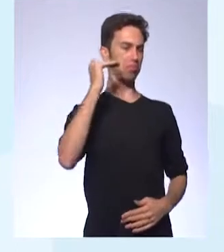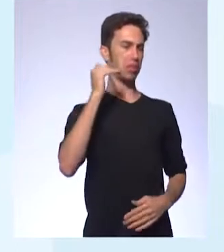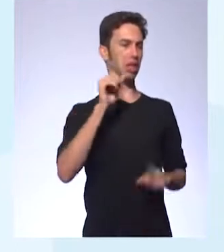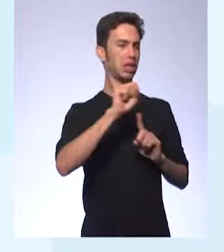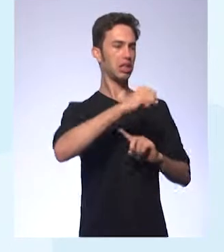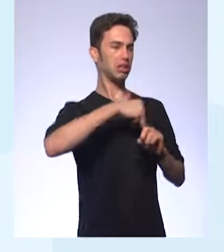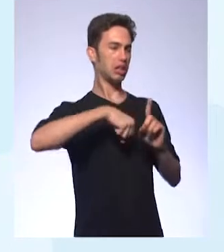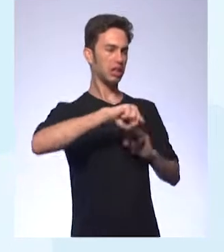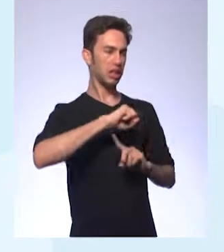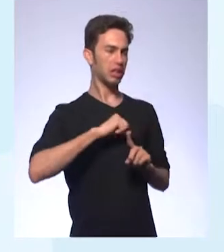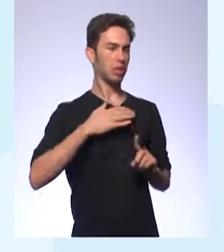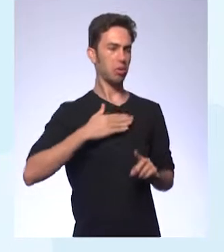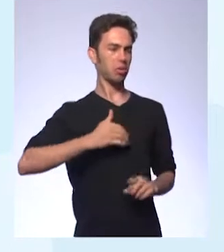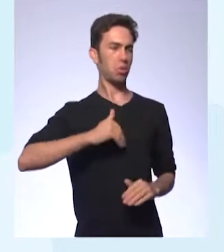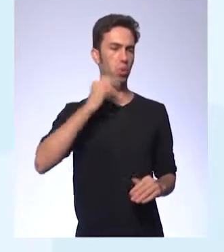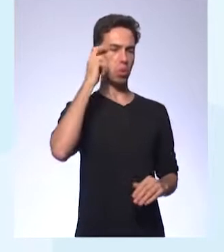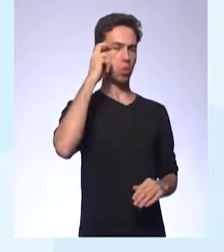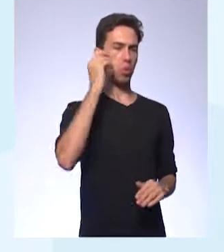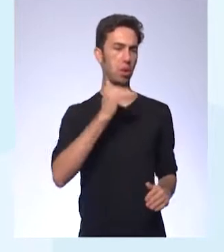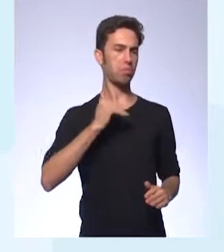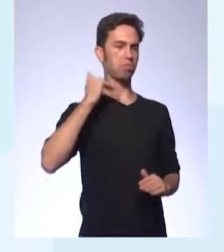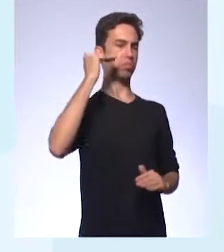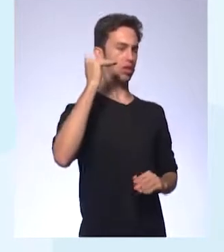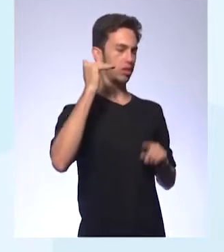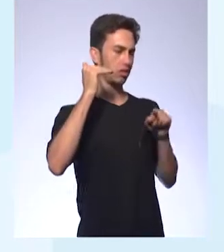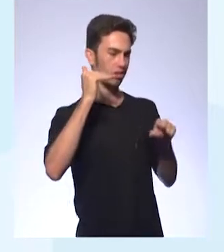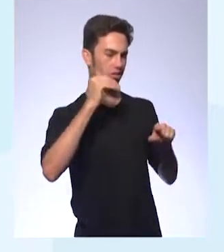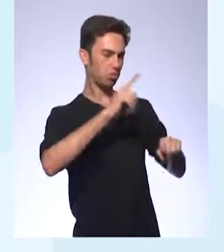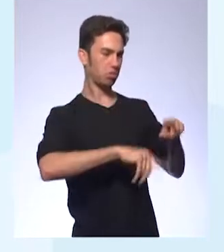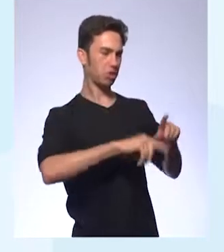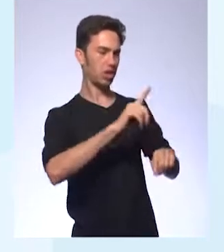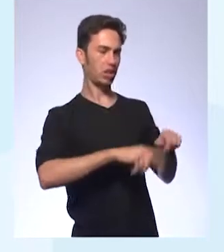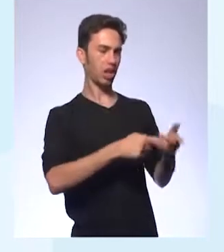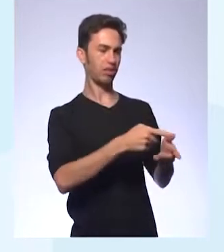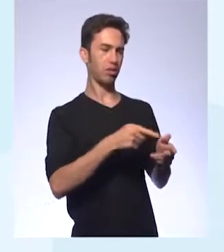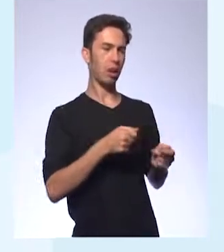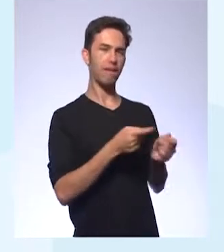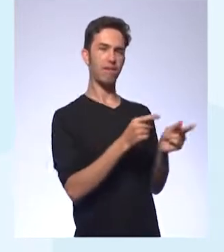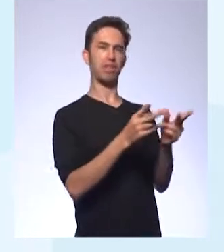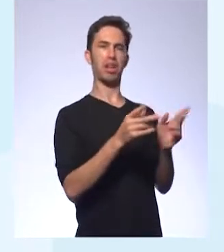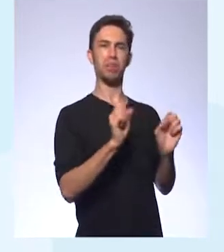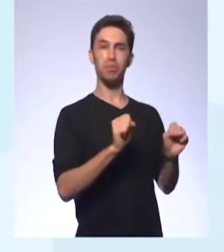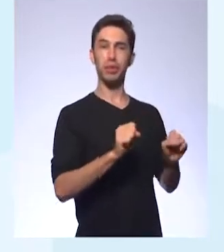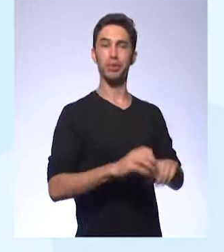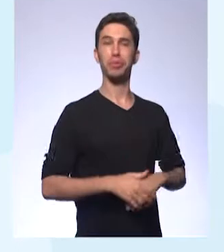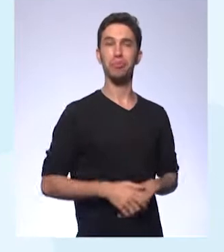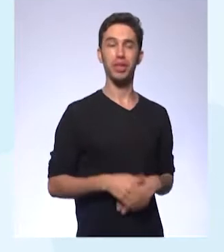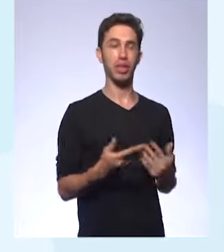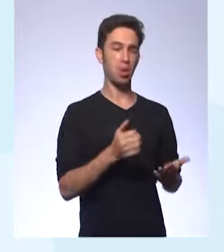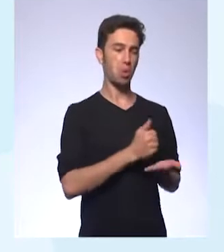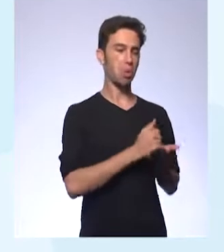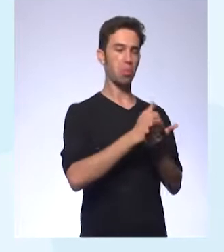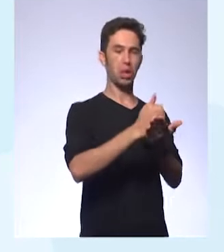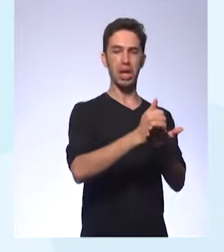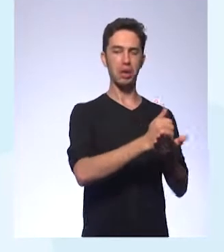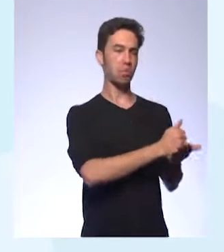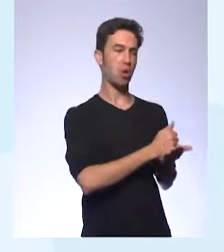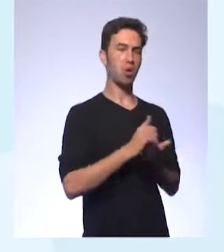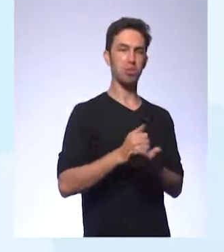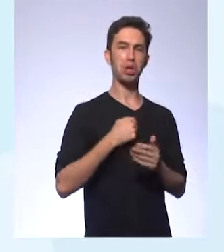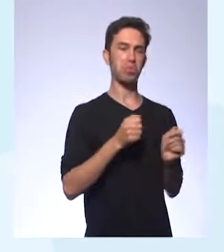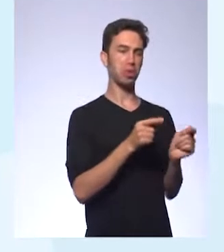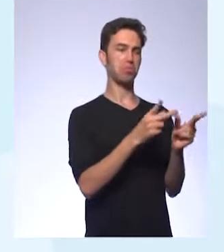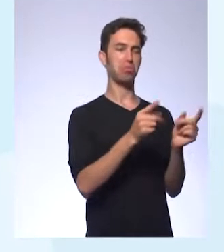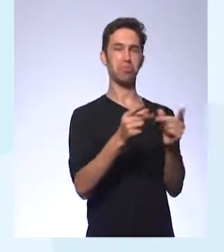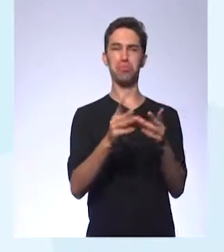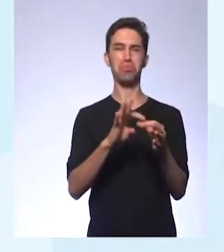civilização e cultura para um objeto, uma mercadoria, um bem móvel que podia ser